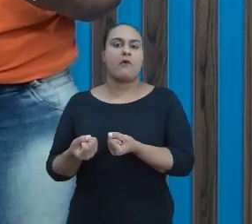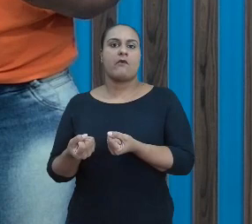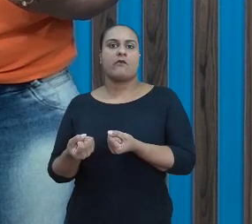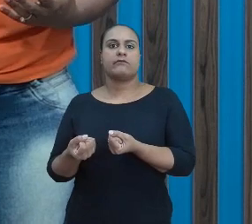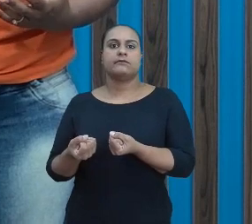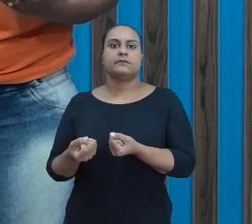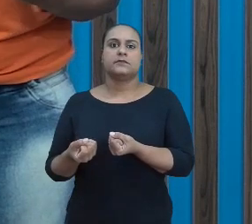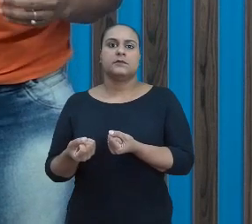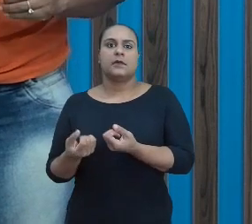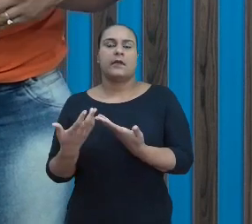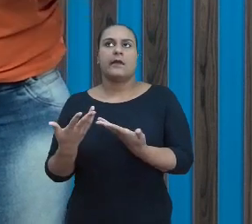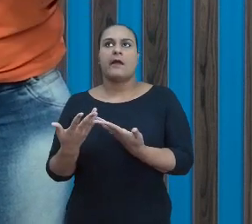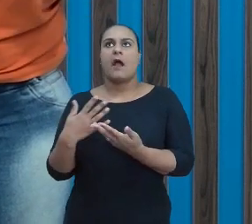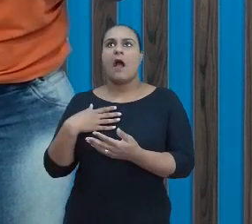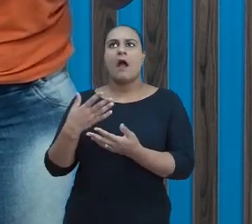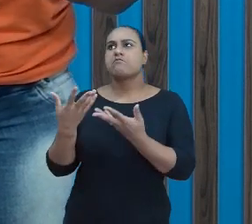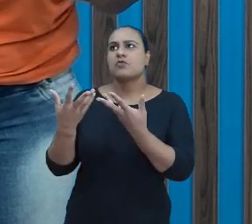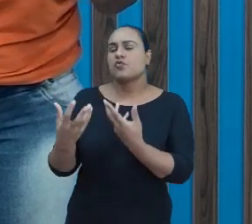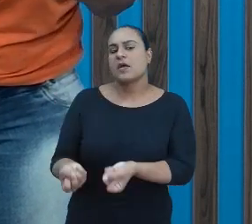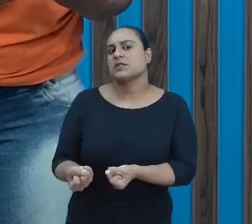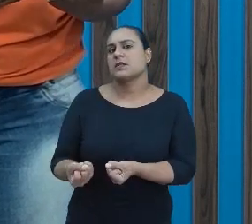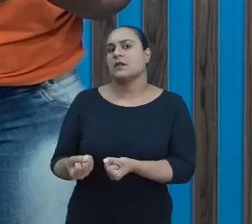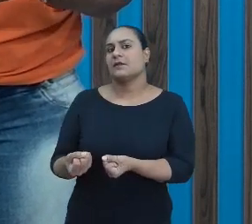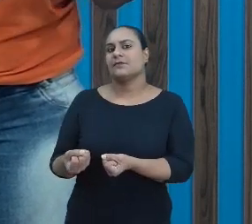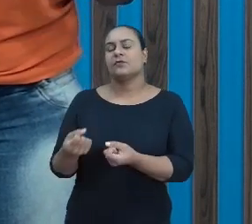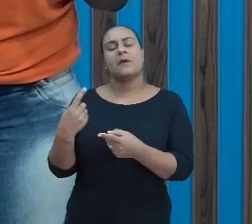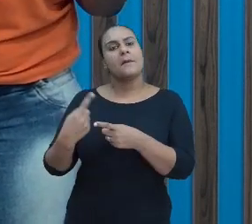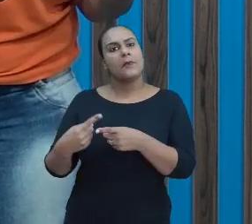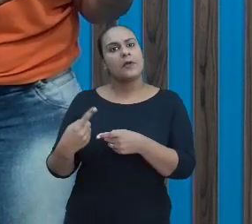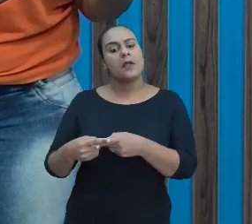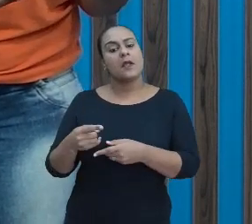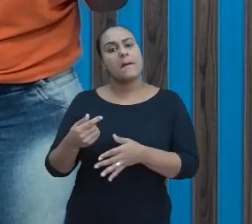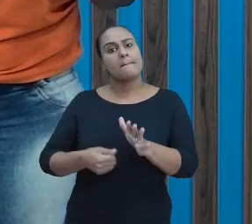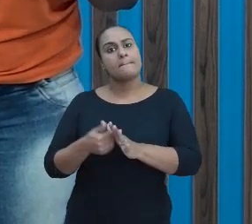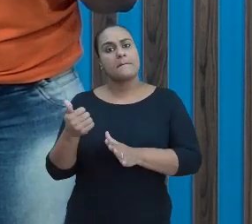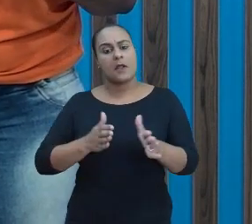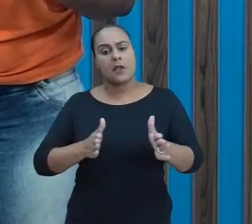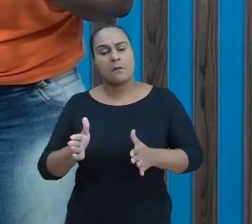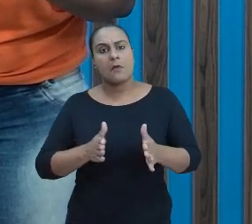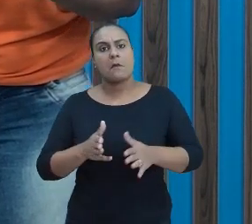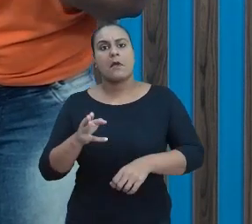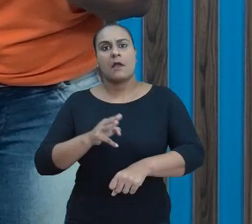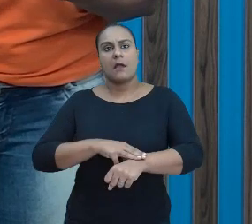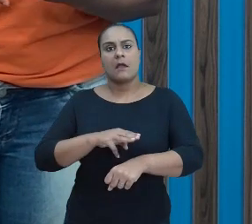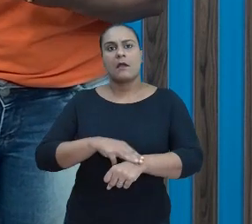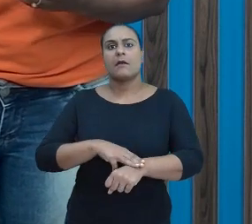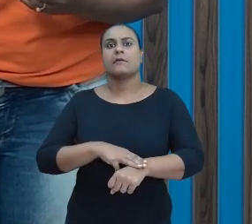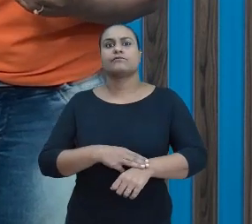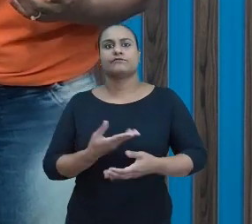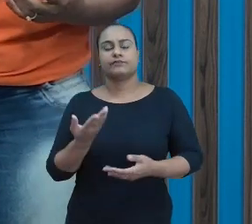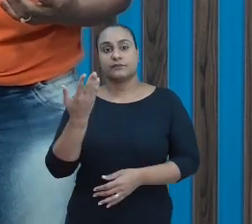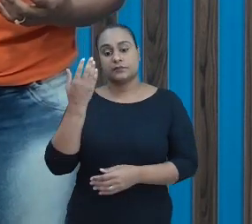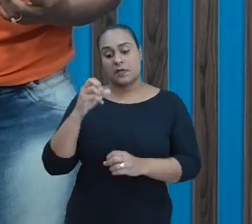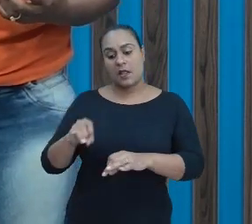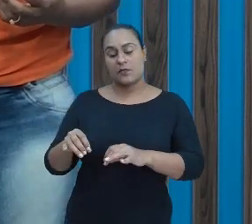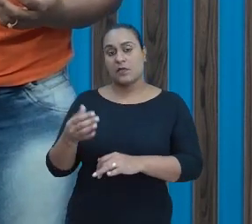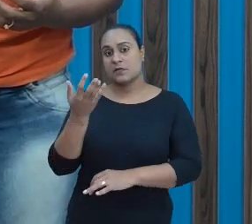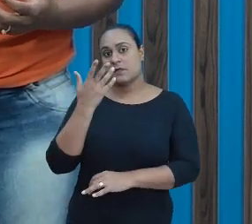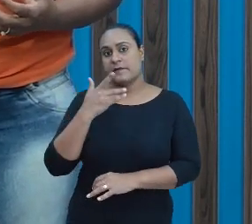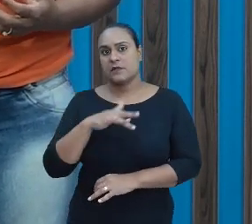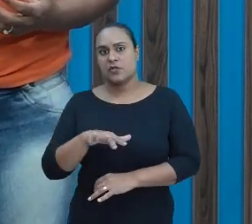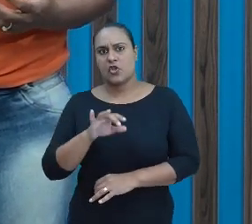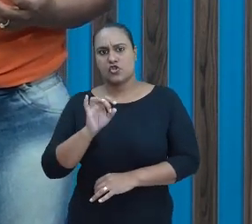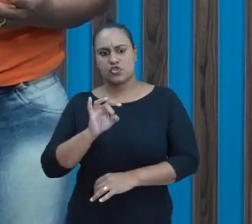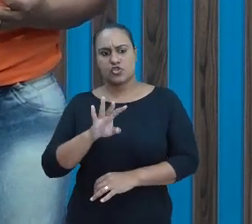escola, principalmente nesse primeiro momento, que é da educação infantil, que é da creche. Algo que é só percebido na creche,